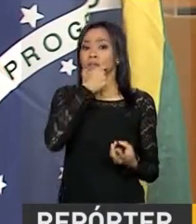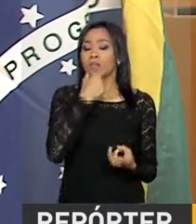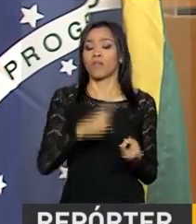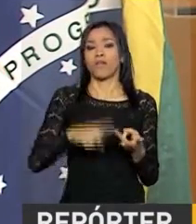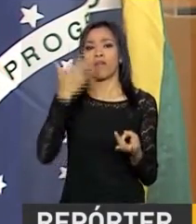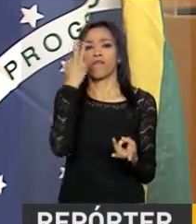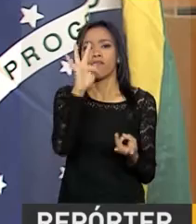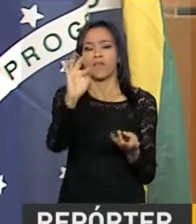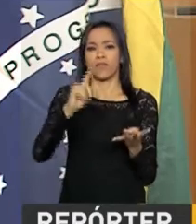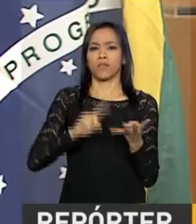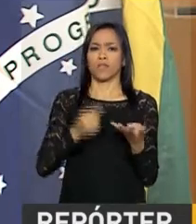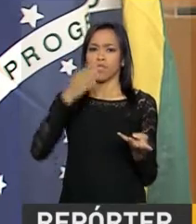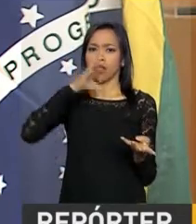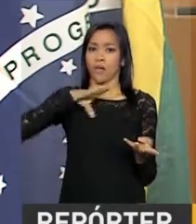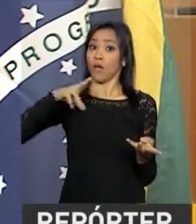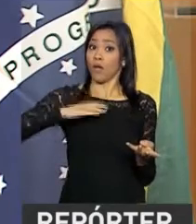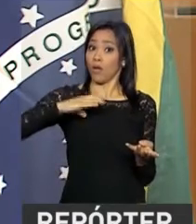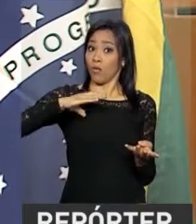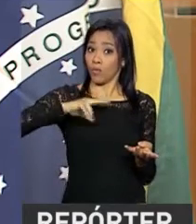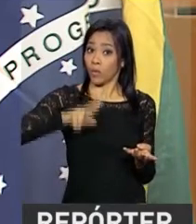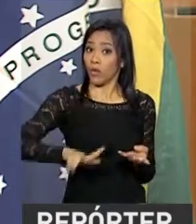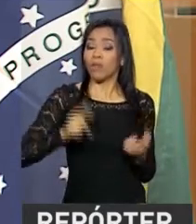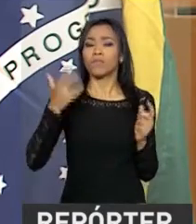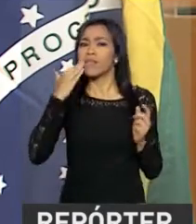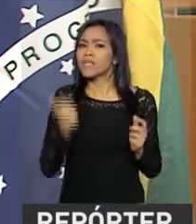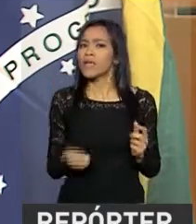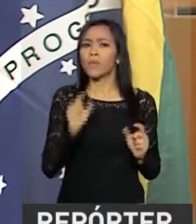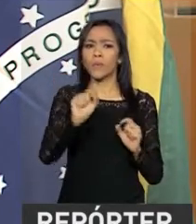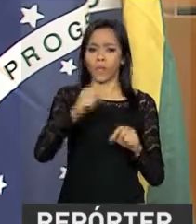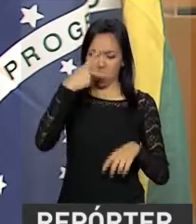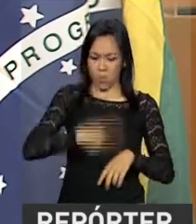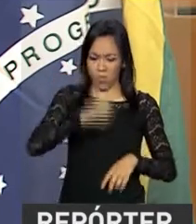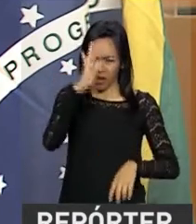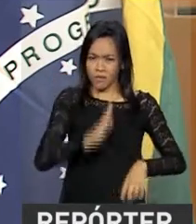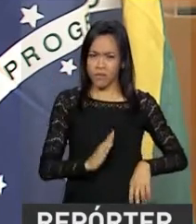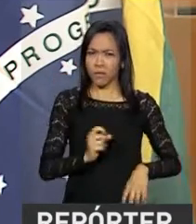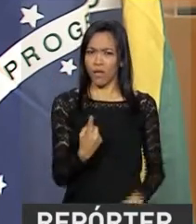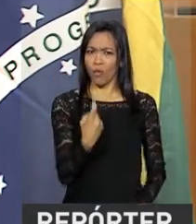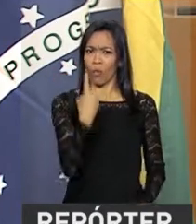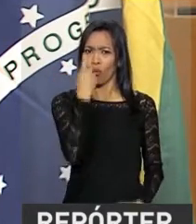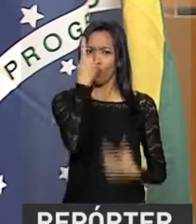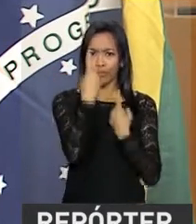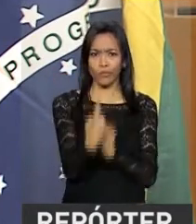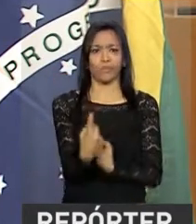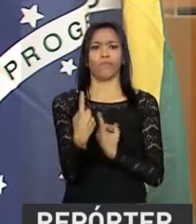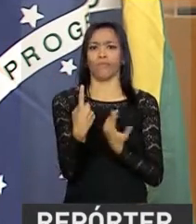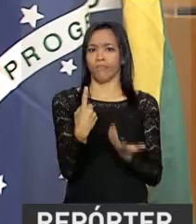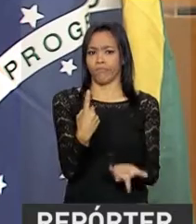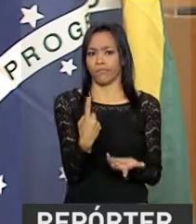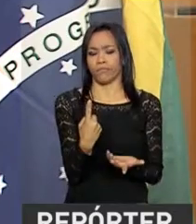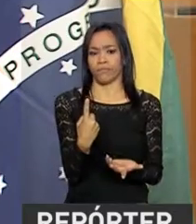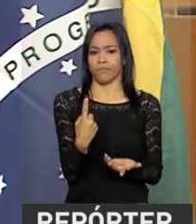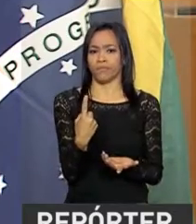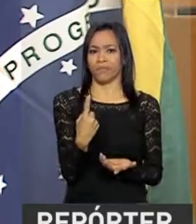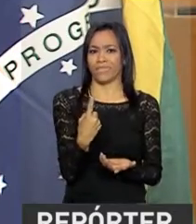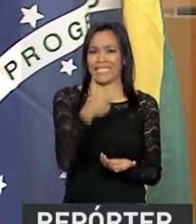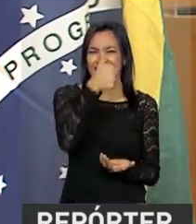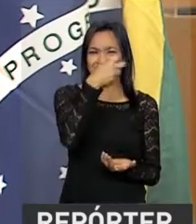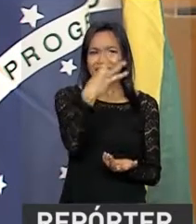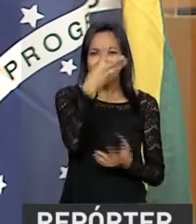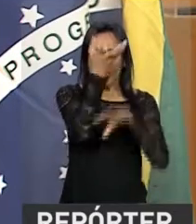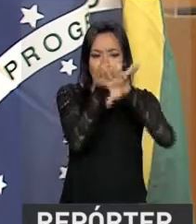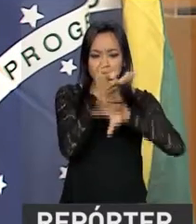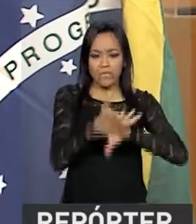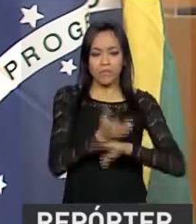portugal você vai chegar à conclusão que o brasil é o único com 13 uma 13 disciplinas